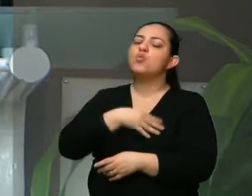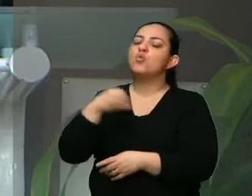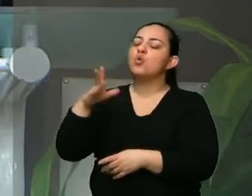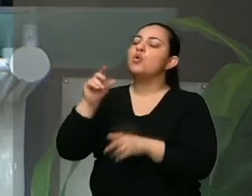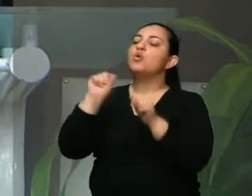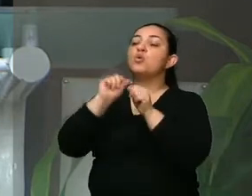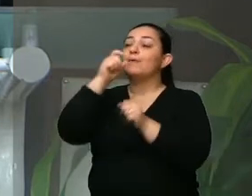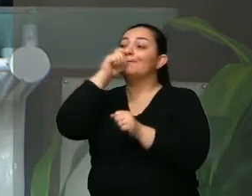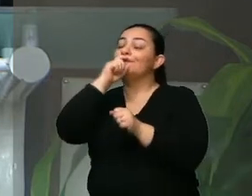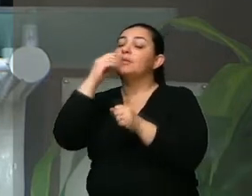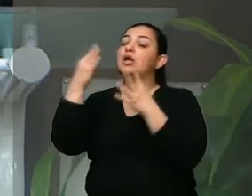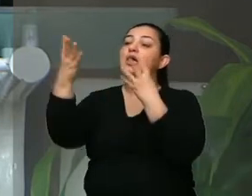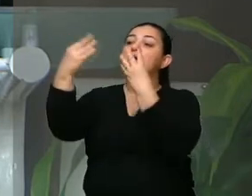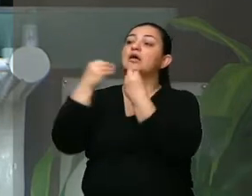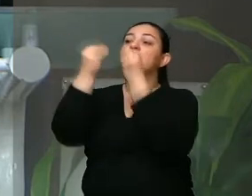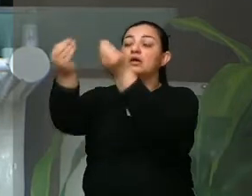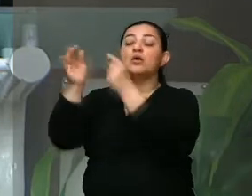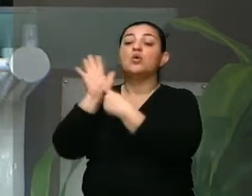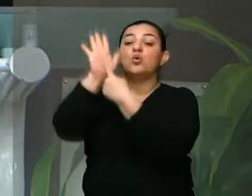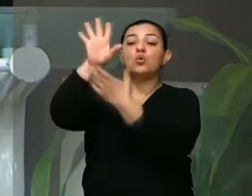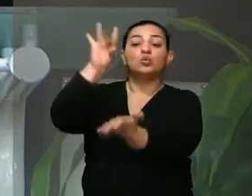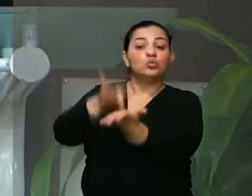cerimônia da adoção